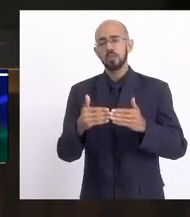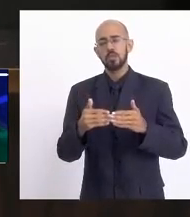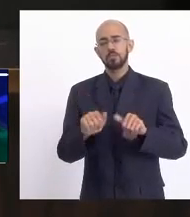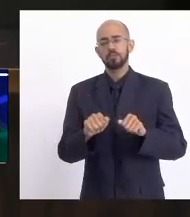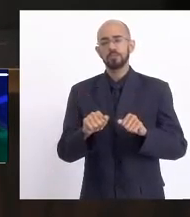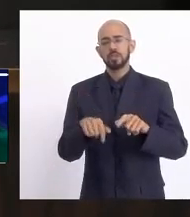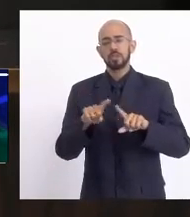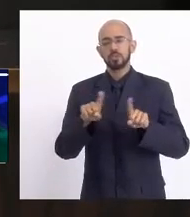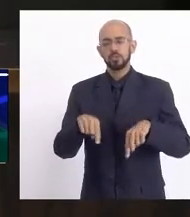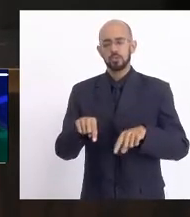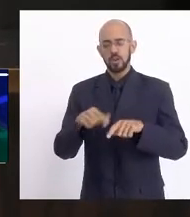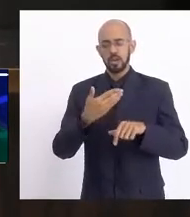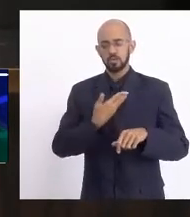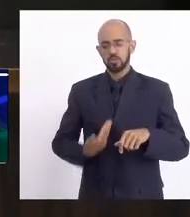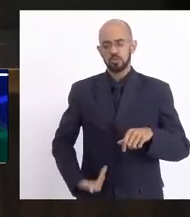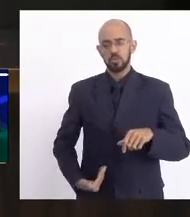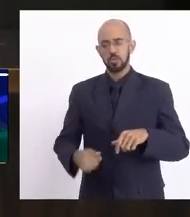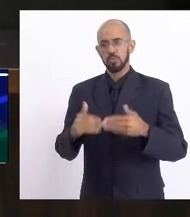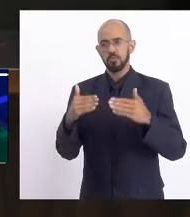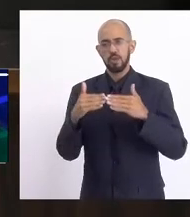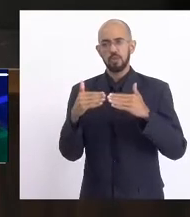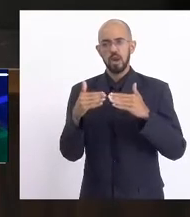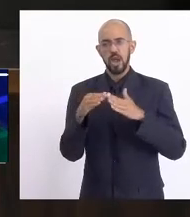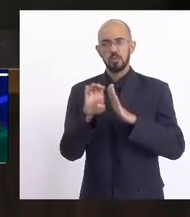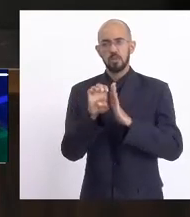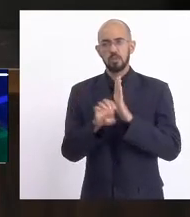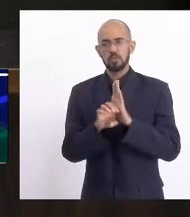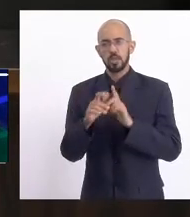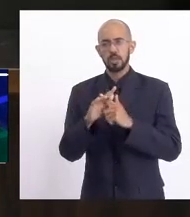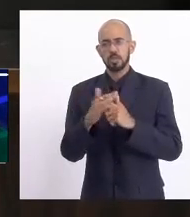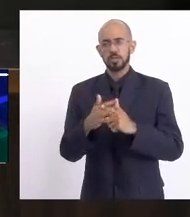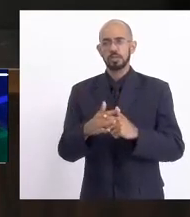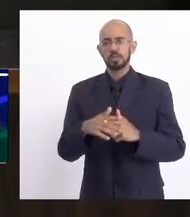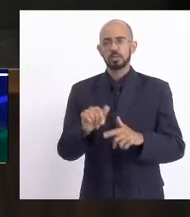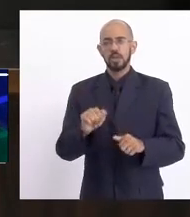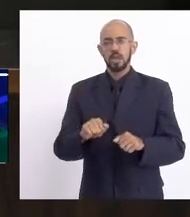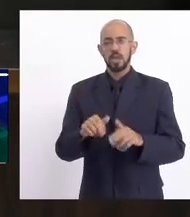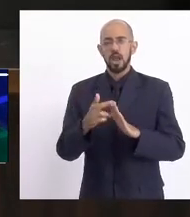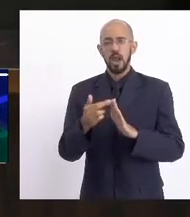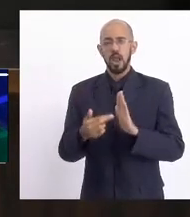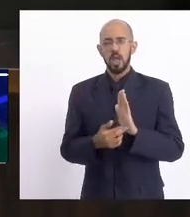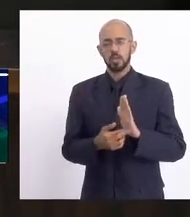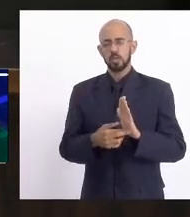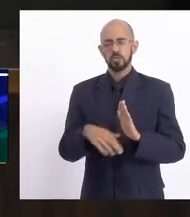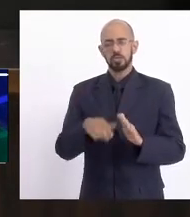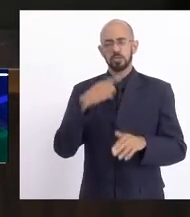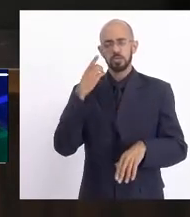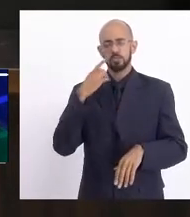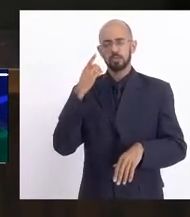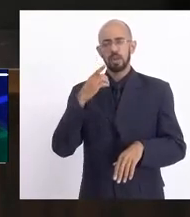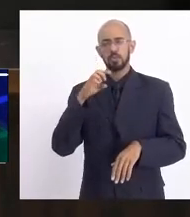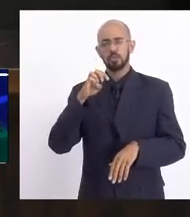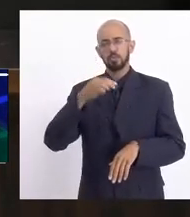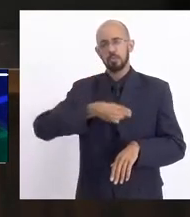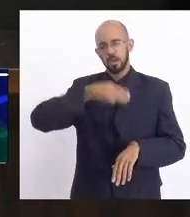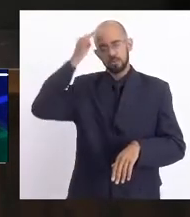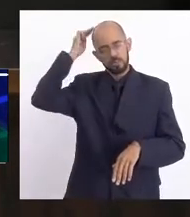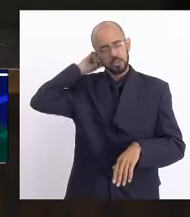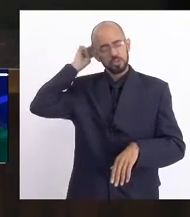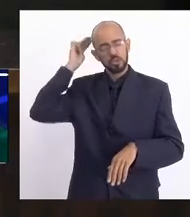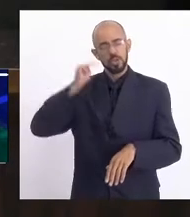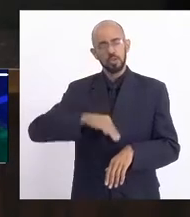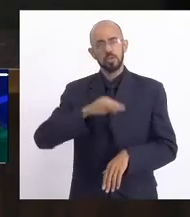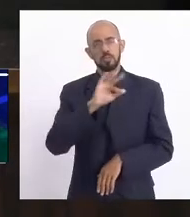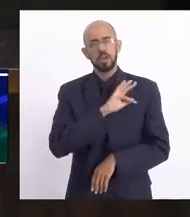com emendas. De orçamento, finanças, fiscalização financeira e controle, favorável. Relatores, deputados Márcio Pacheco,